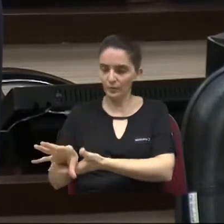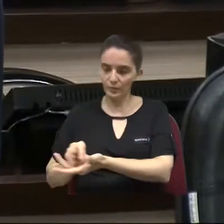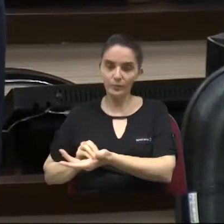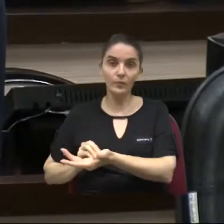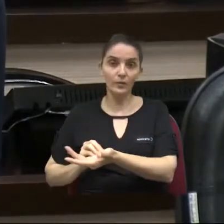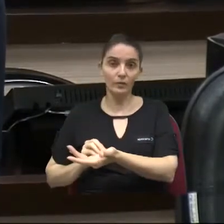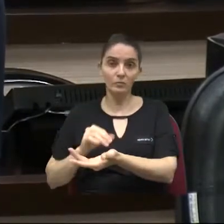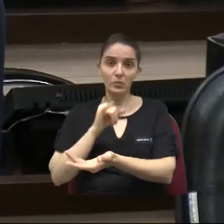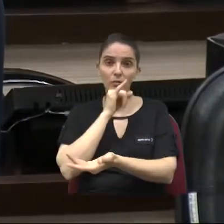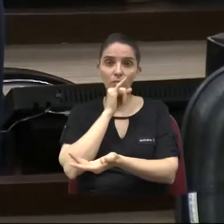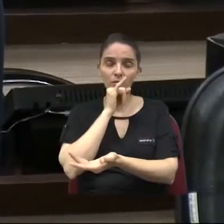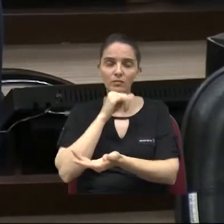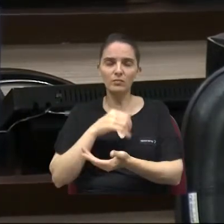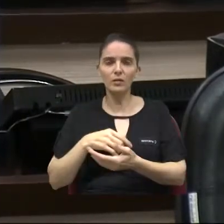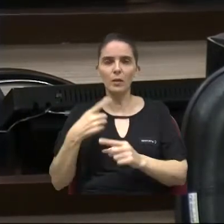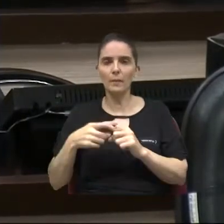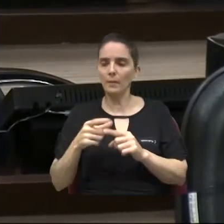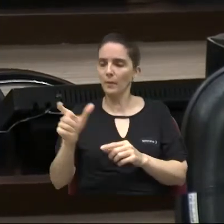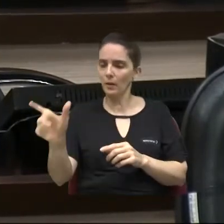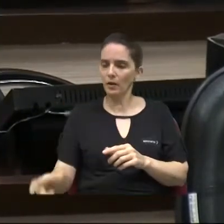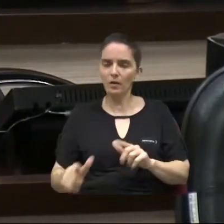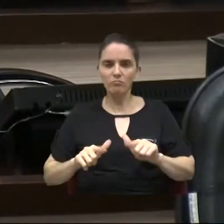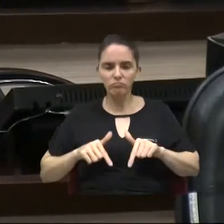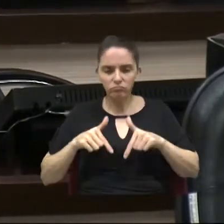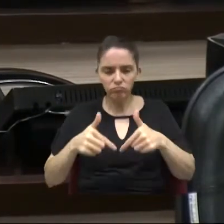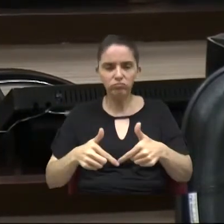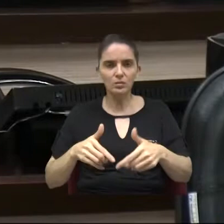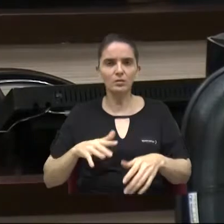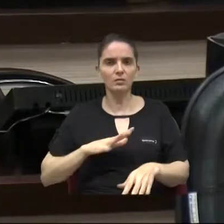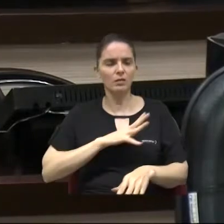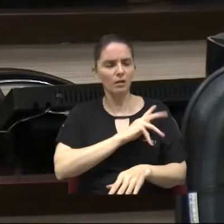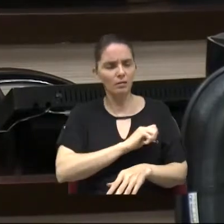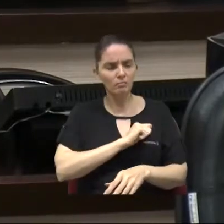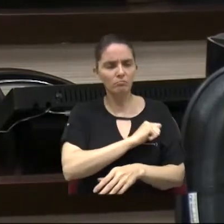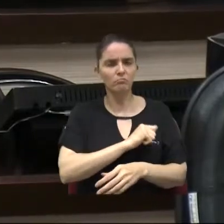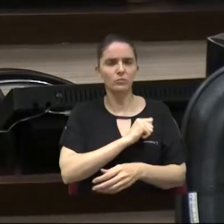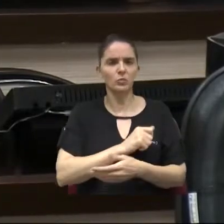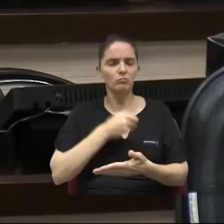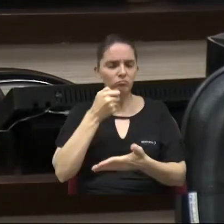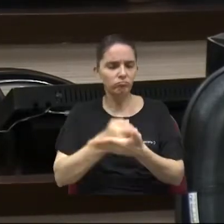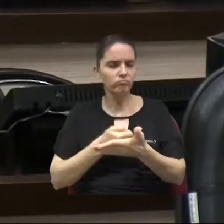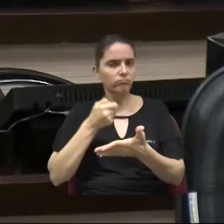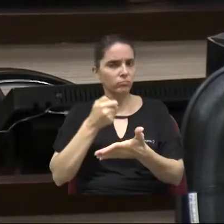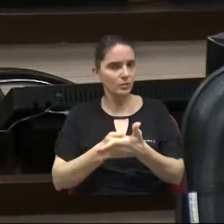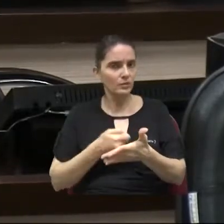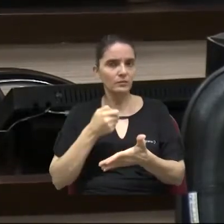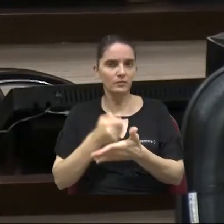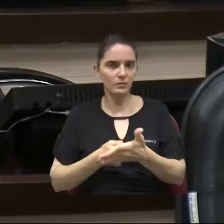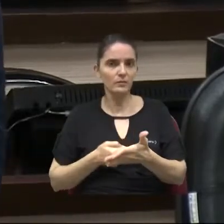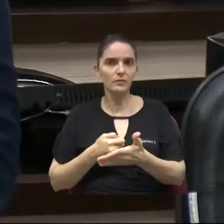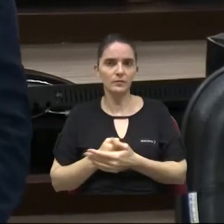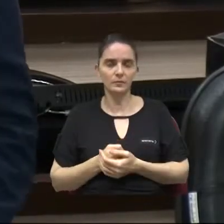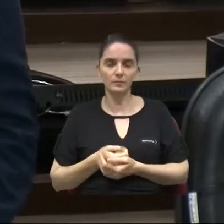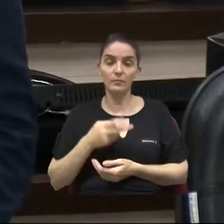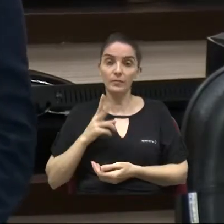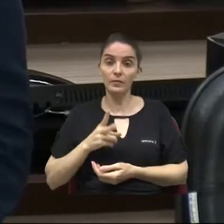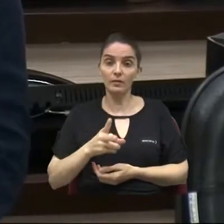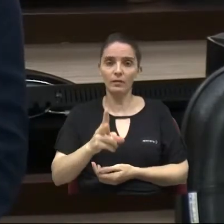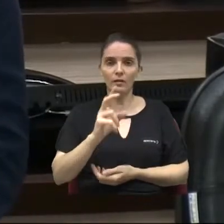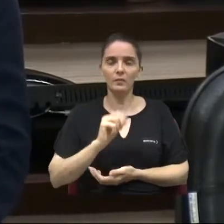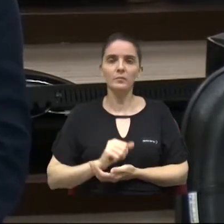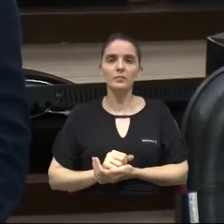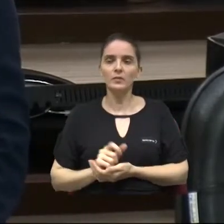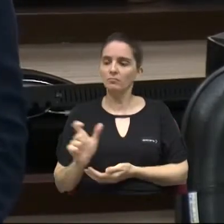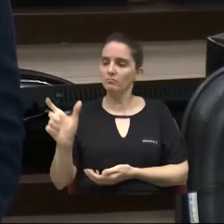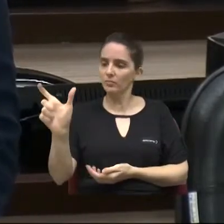o exemplo de luta, de perseverança, o exemplo de amor. Durante todo o período de dor, a